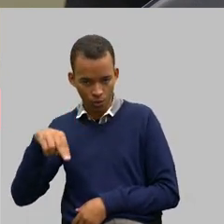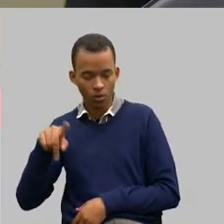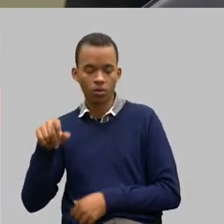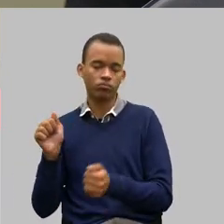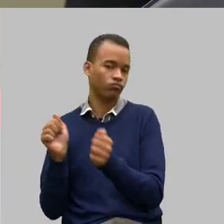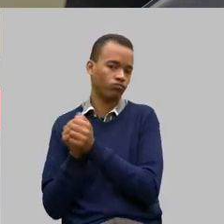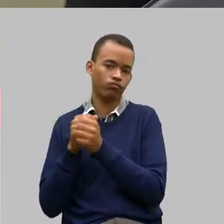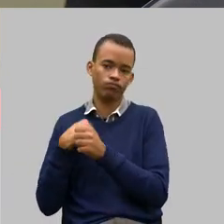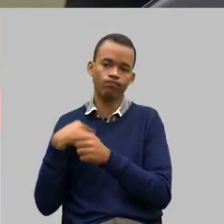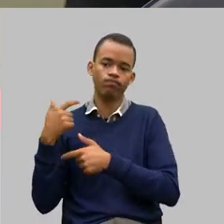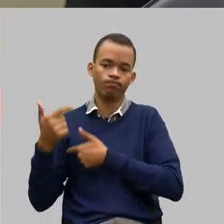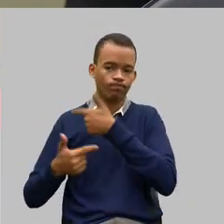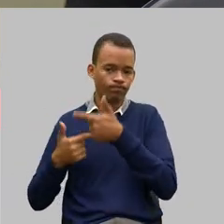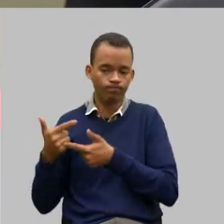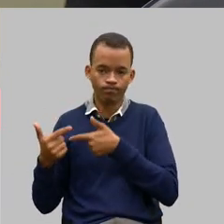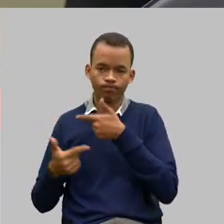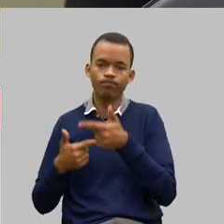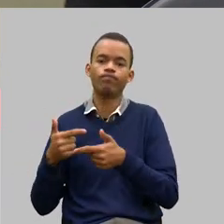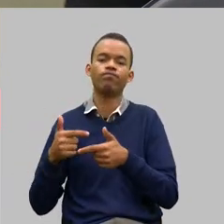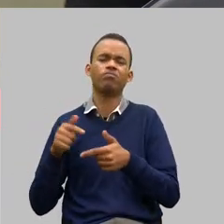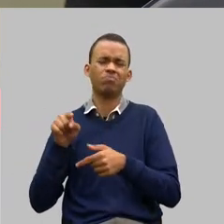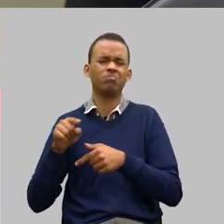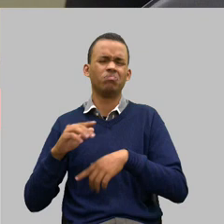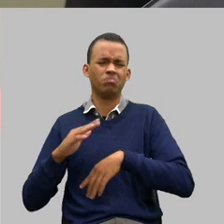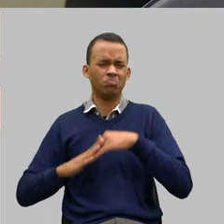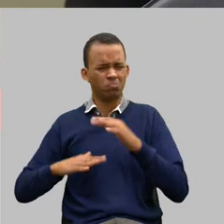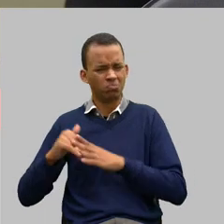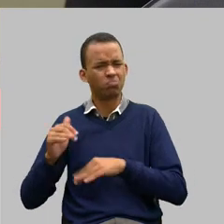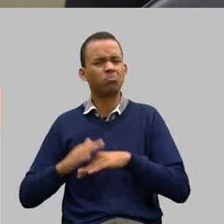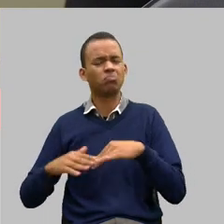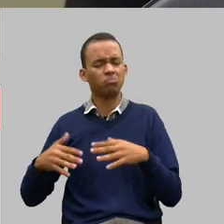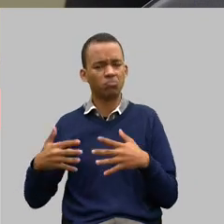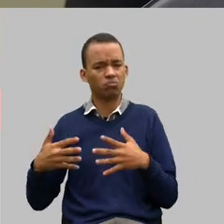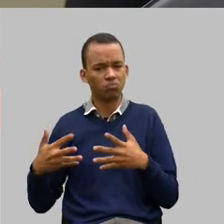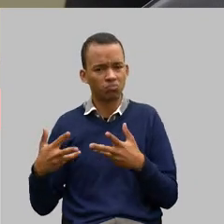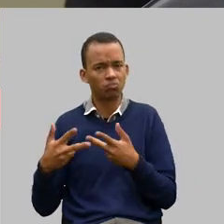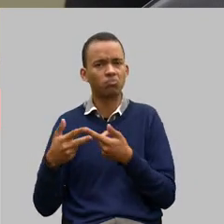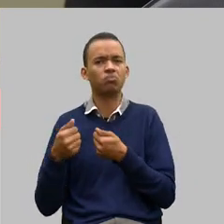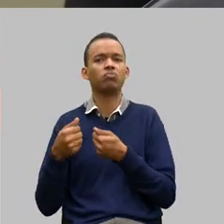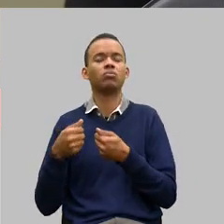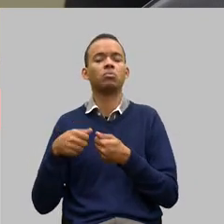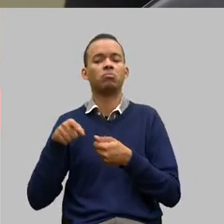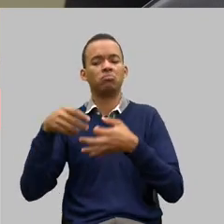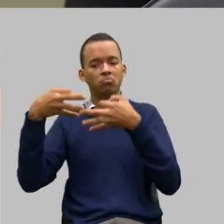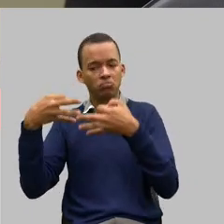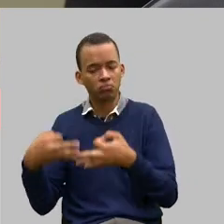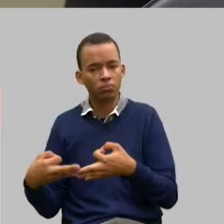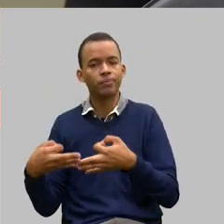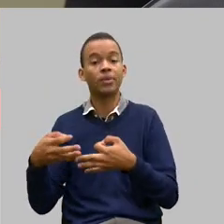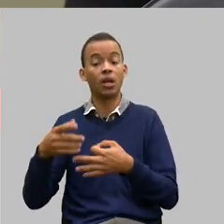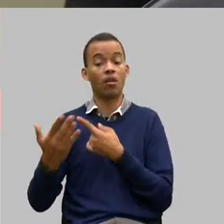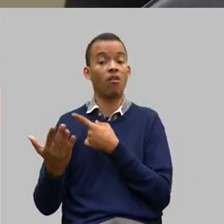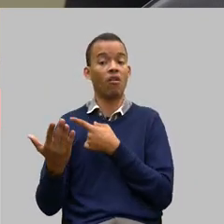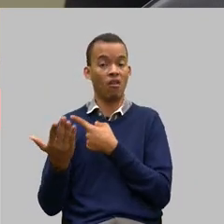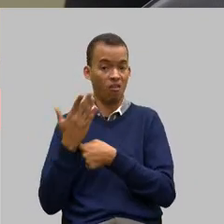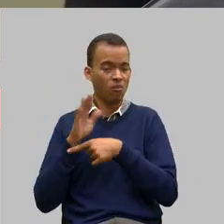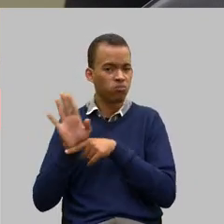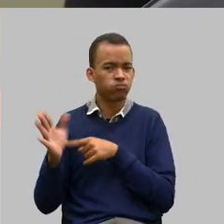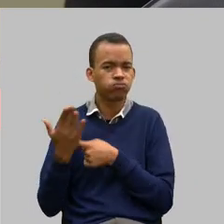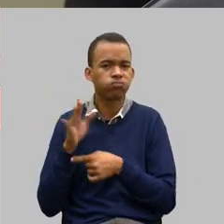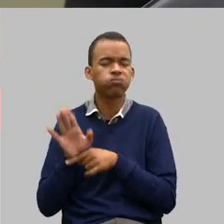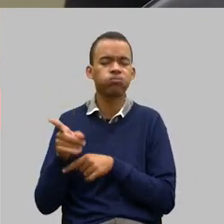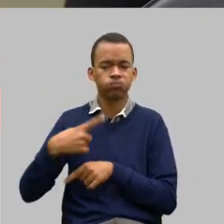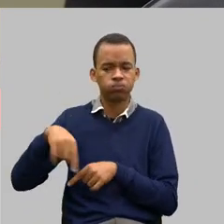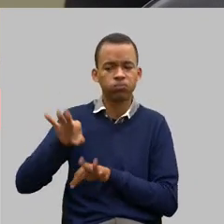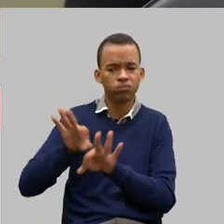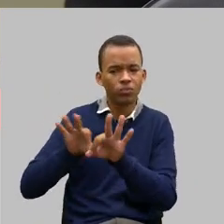trabalho eh de prestação de serviço de extrema correção e competência que nos ajuda muito na elaboração